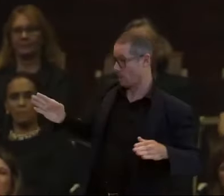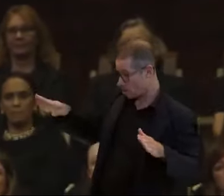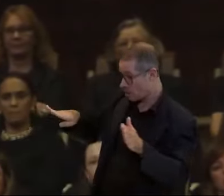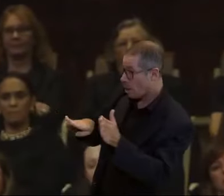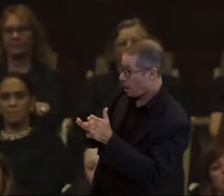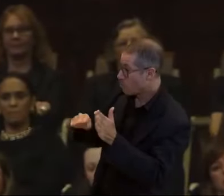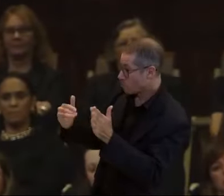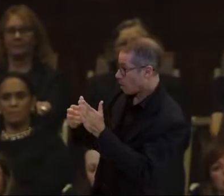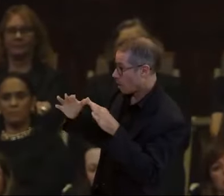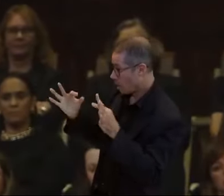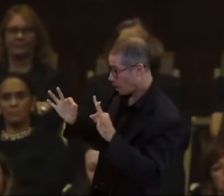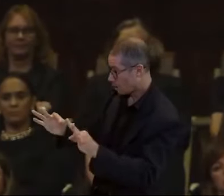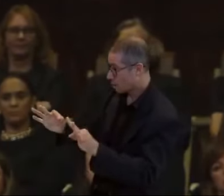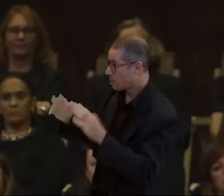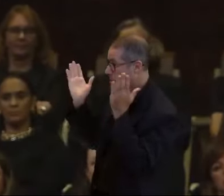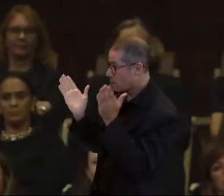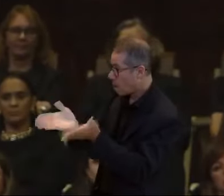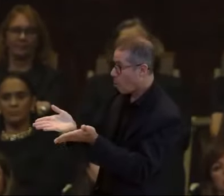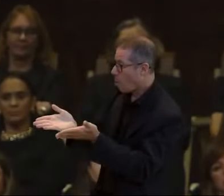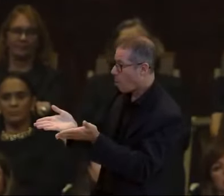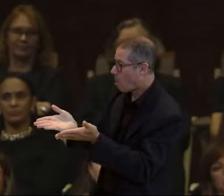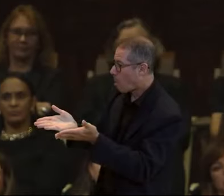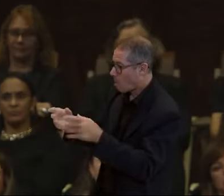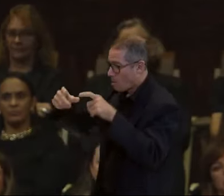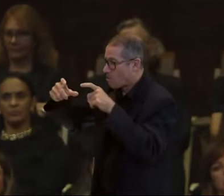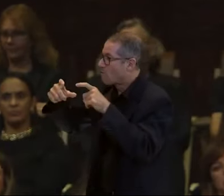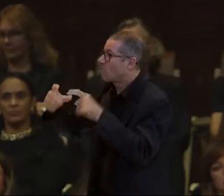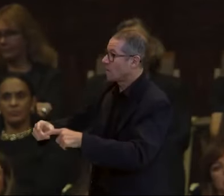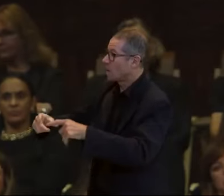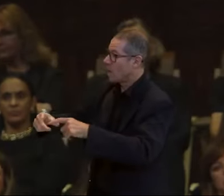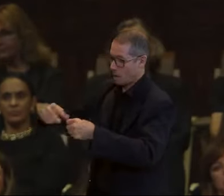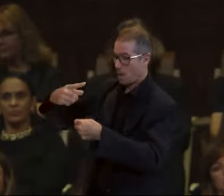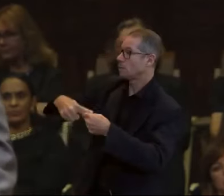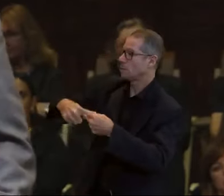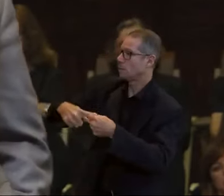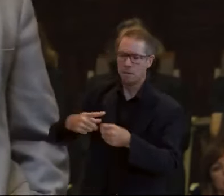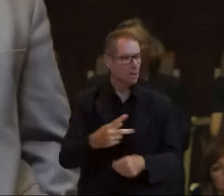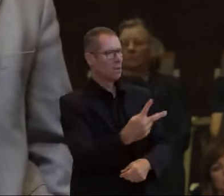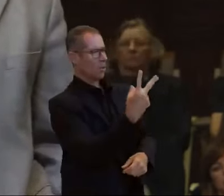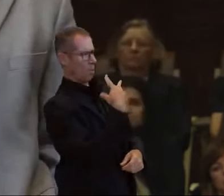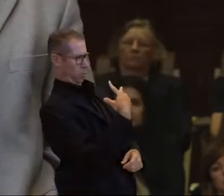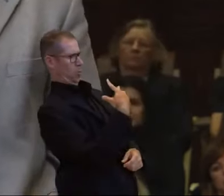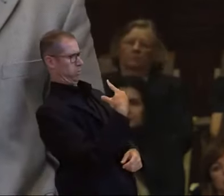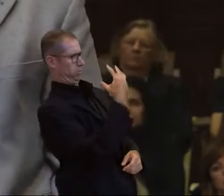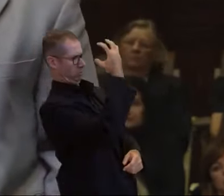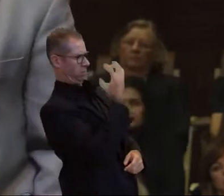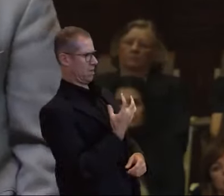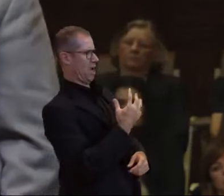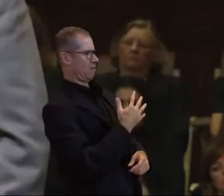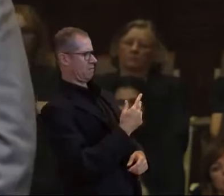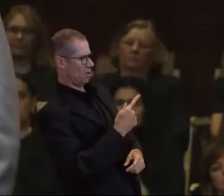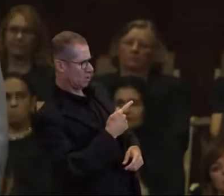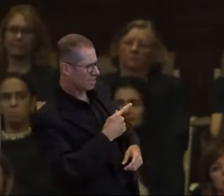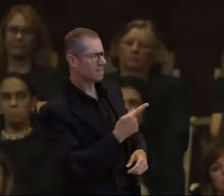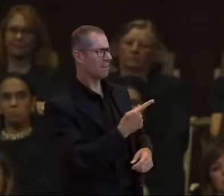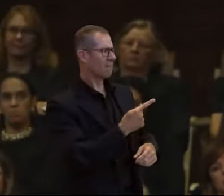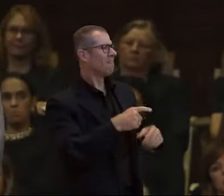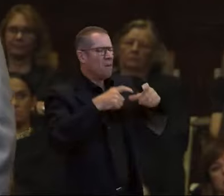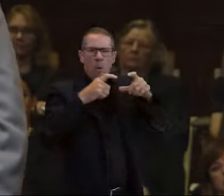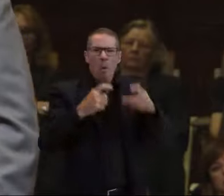aqui, e agora? Onde a gente vai ficar nessa cidade? Ela olhou bem sério para mim e disse assim: